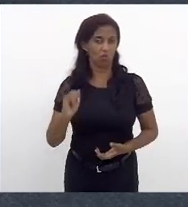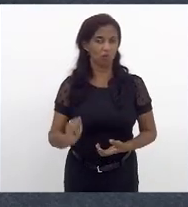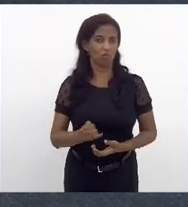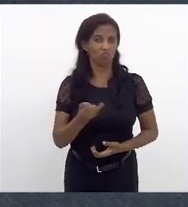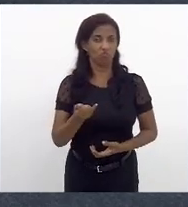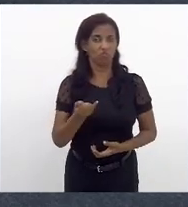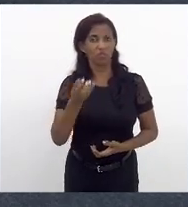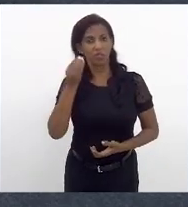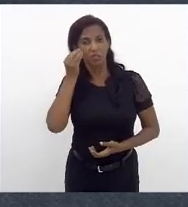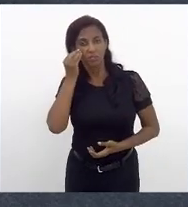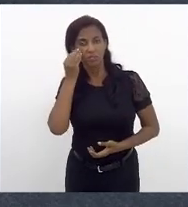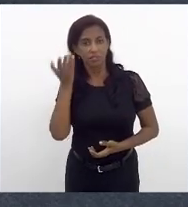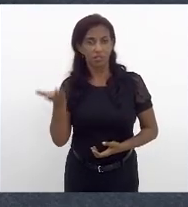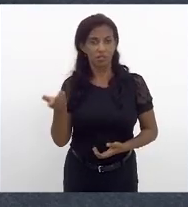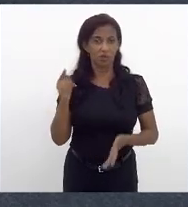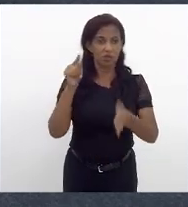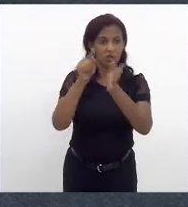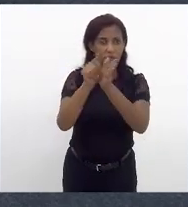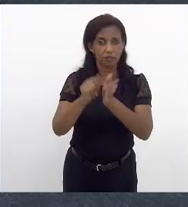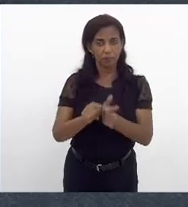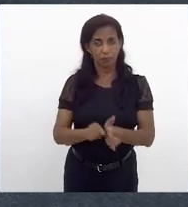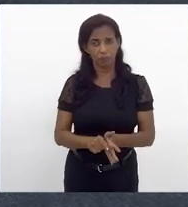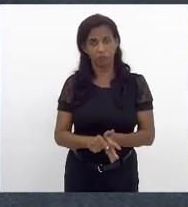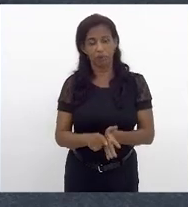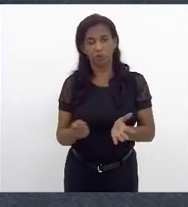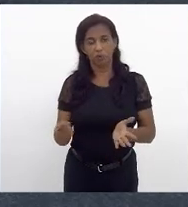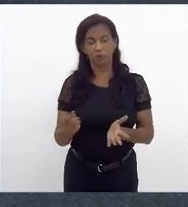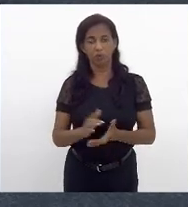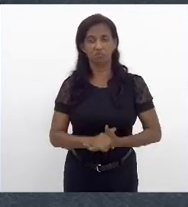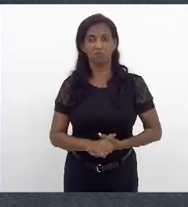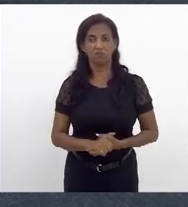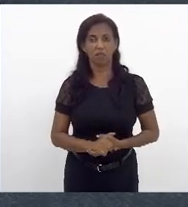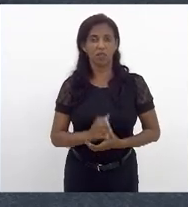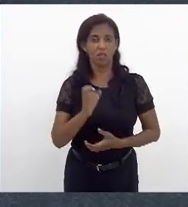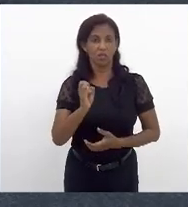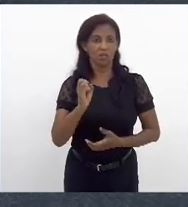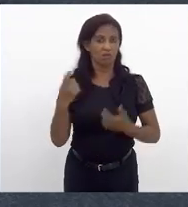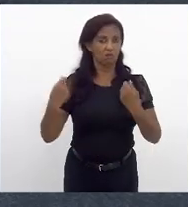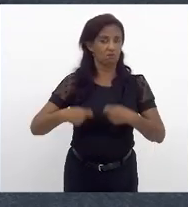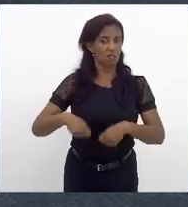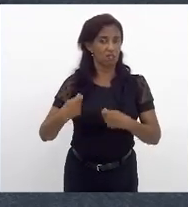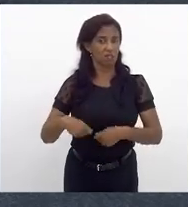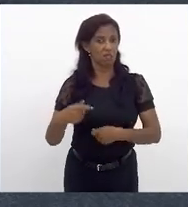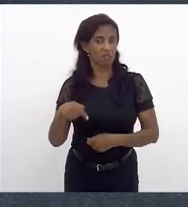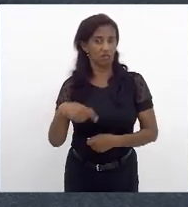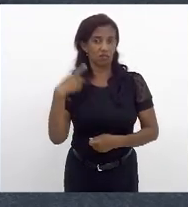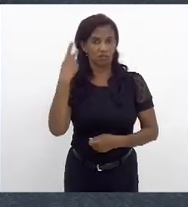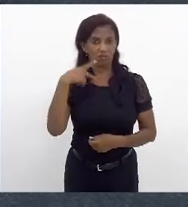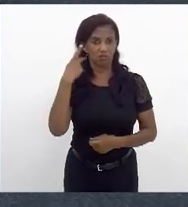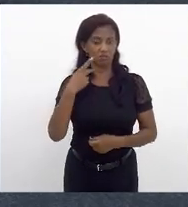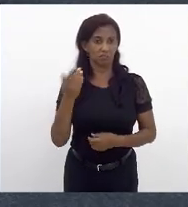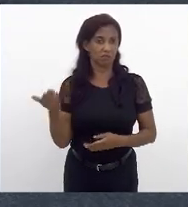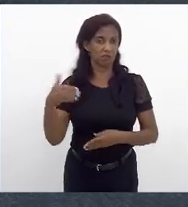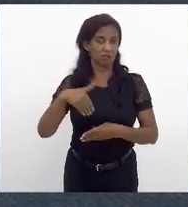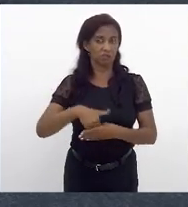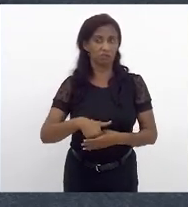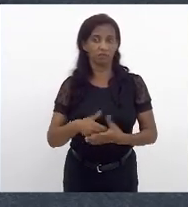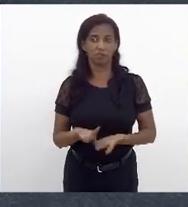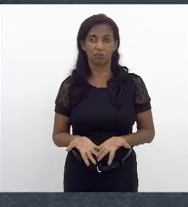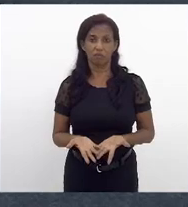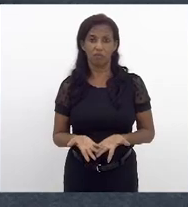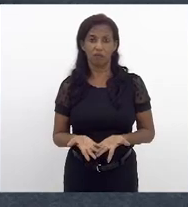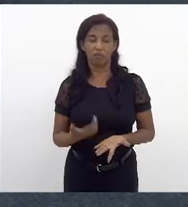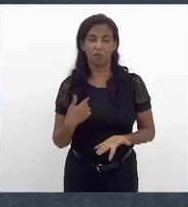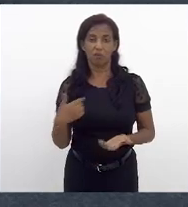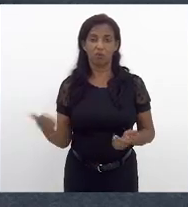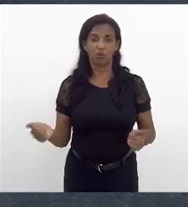oportunidade de assisti-la, se as perguntas corresponderam à necessidade aqui do parlamento dessa votação, mas